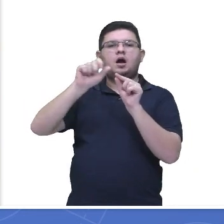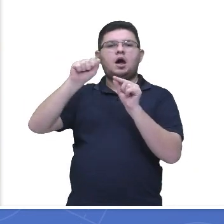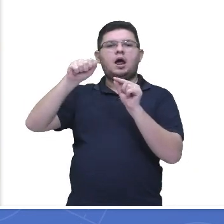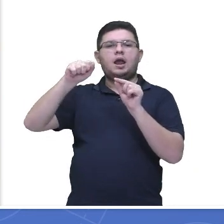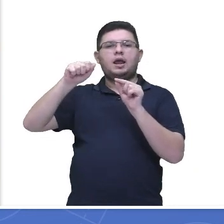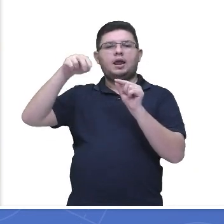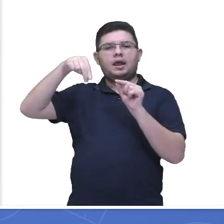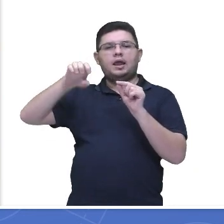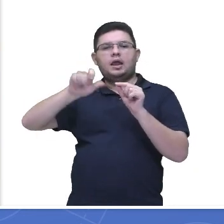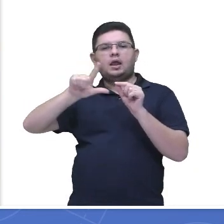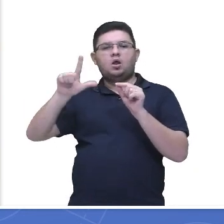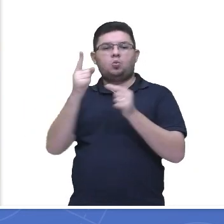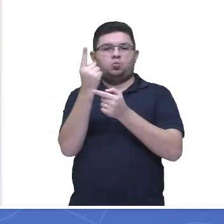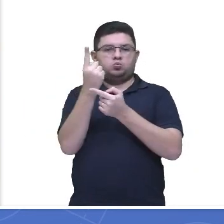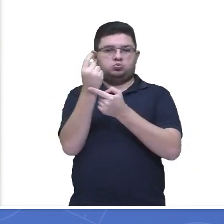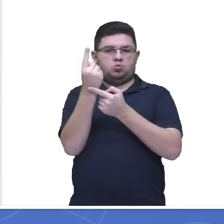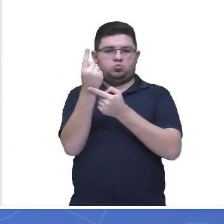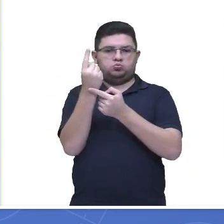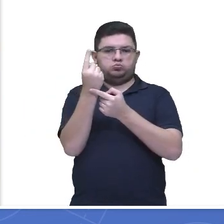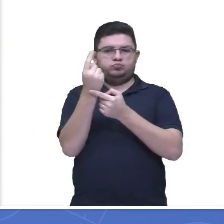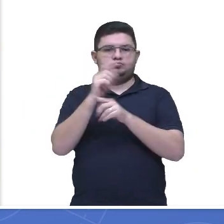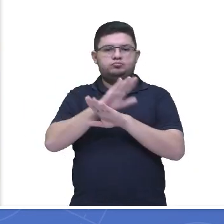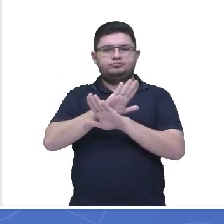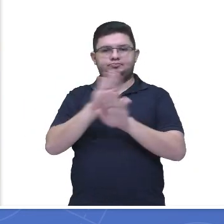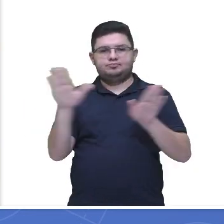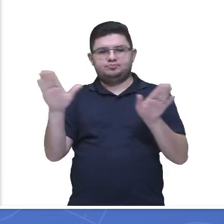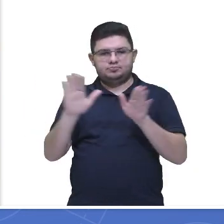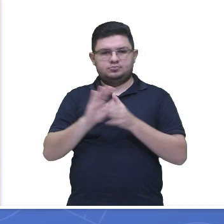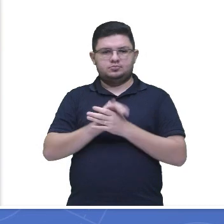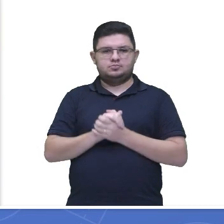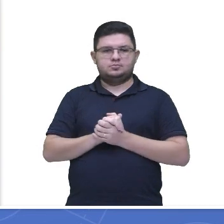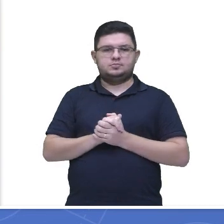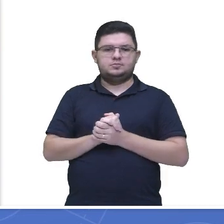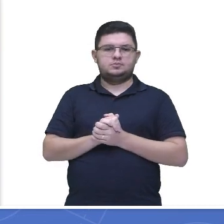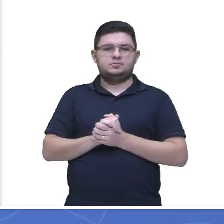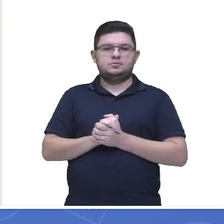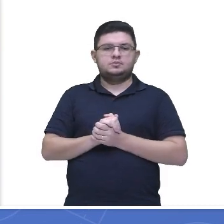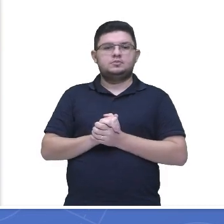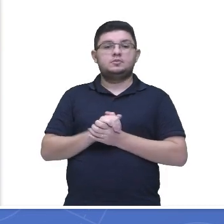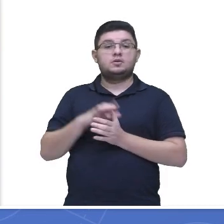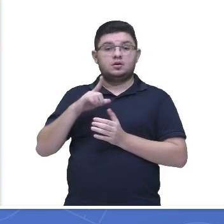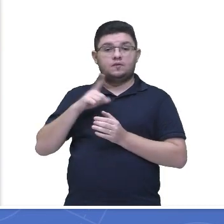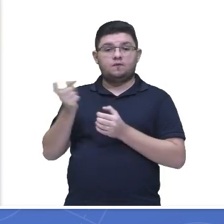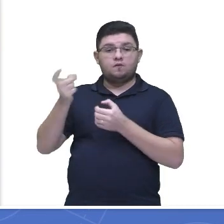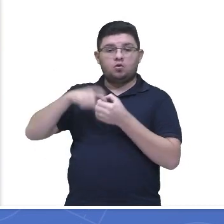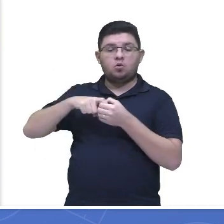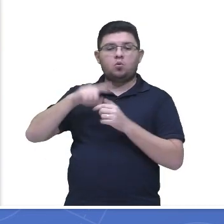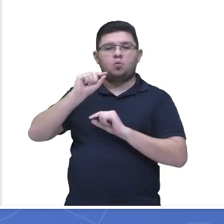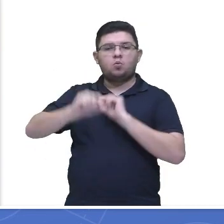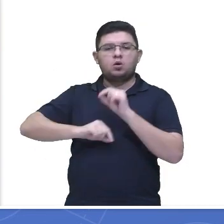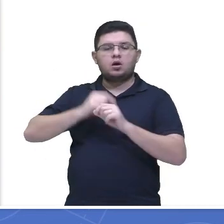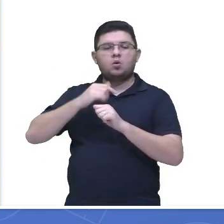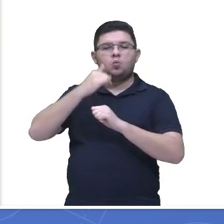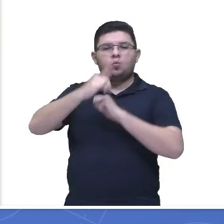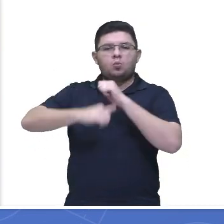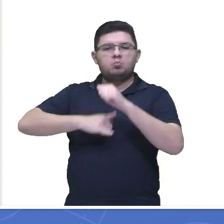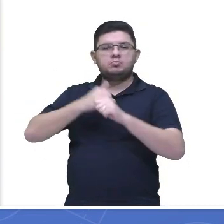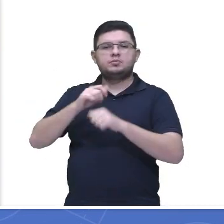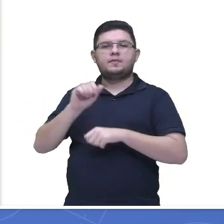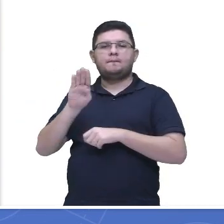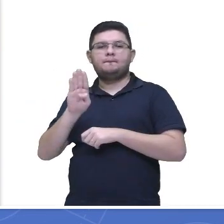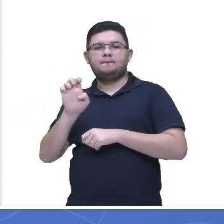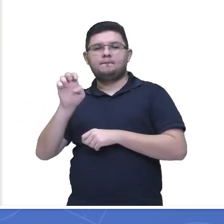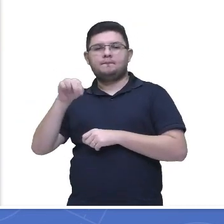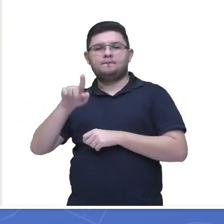E aí a gente volta aqui, né, novamente com o átomo de benzeno, né? Observe que